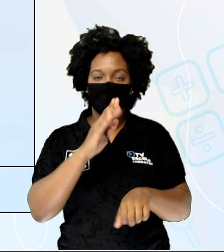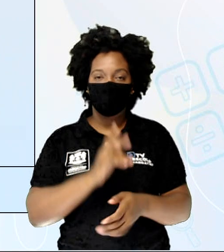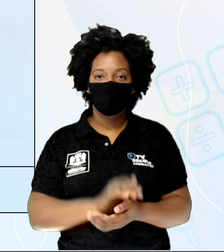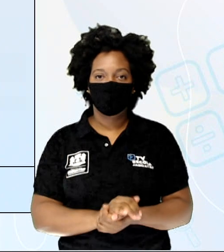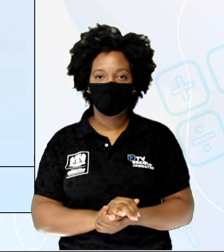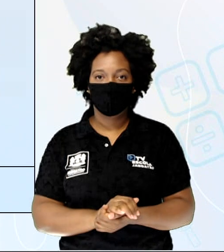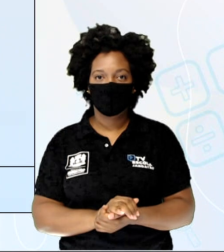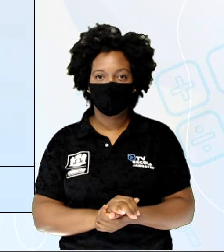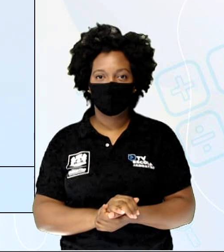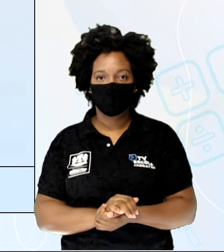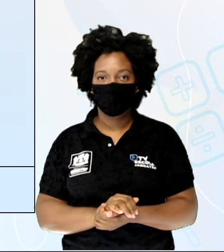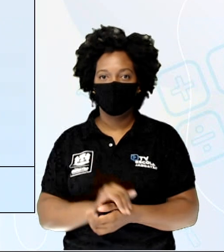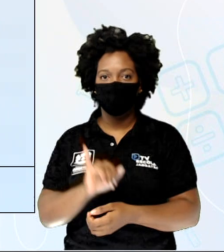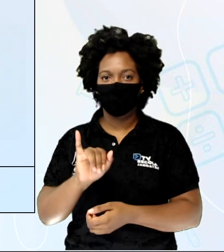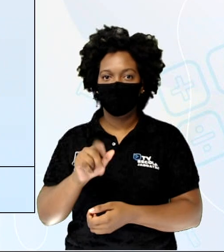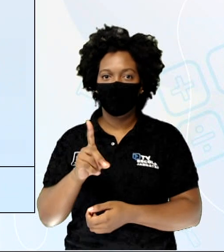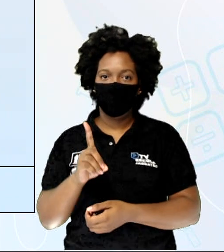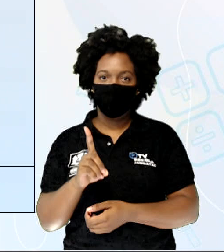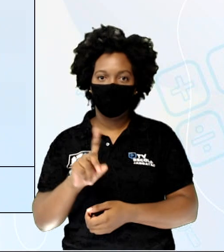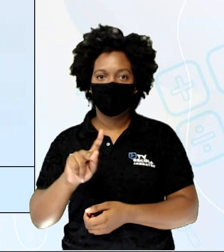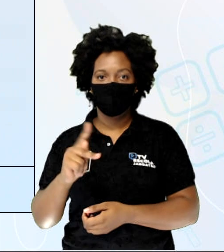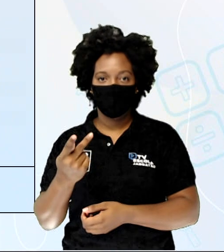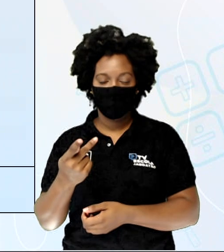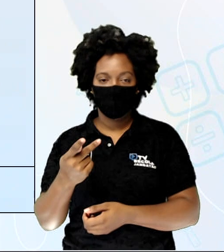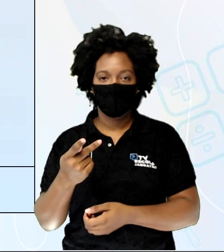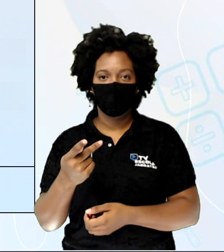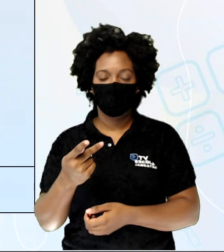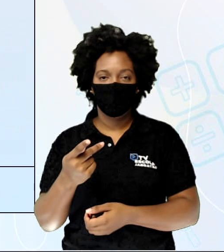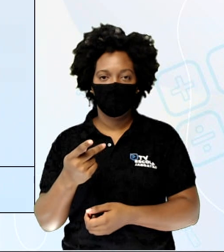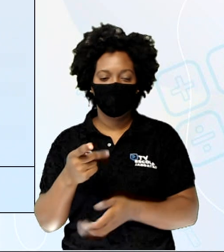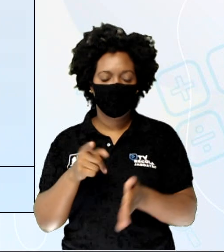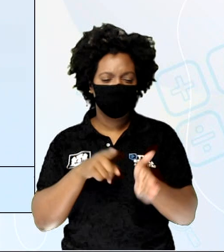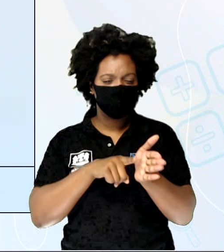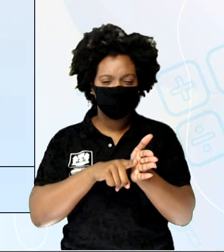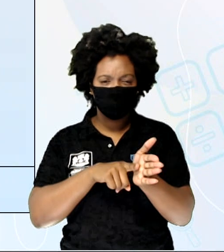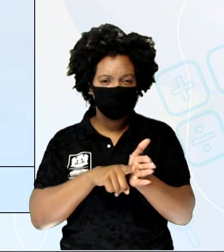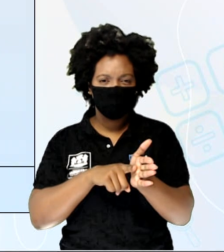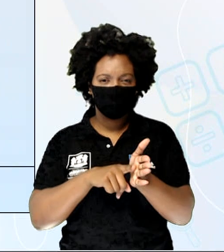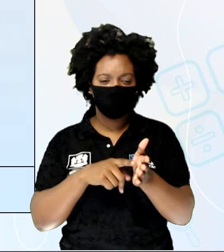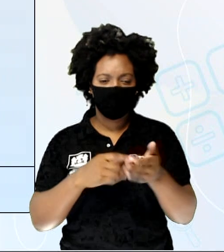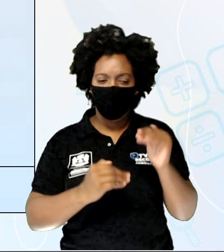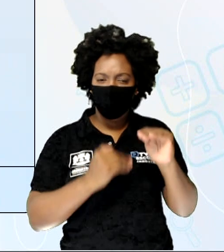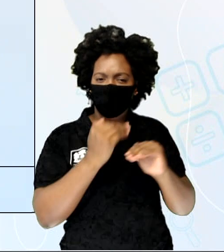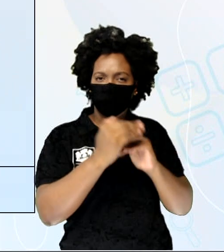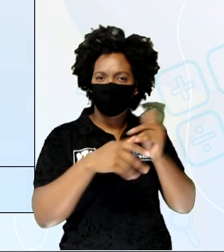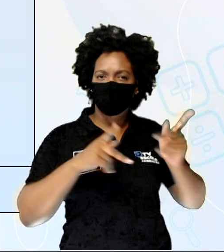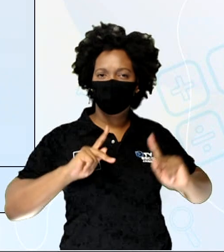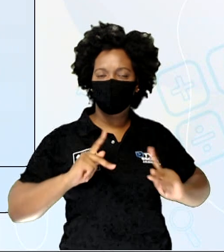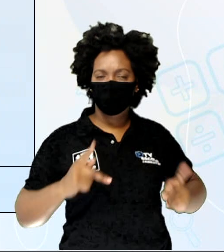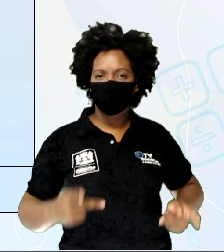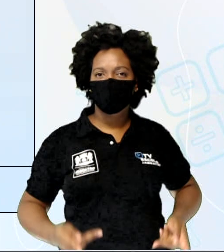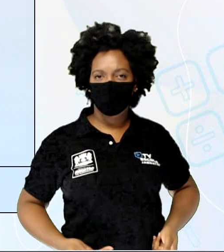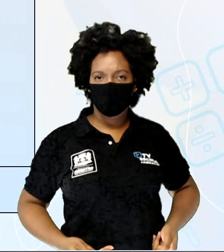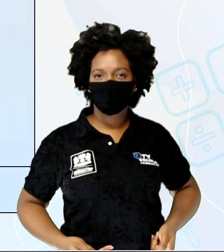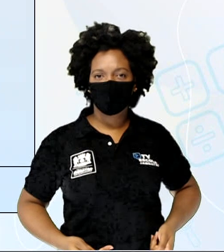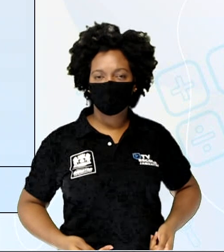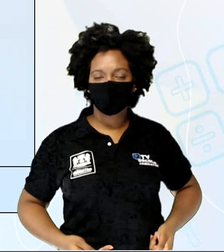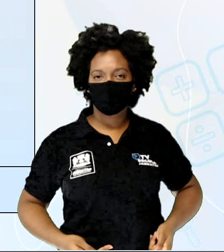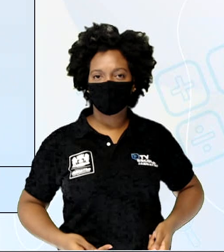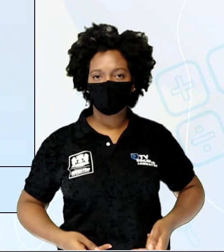Um IDH elevado, que é o Índice de Desenvolvimento Humano. Eles